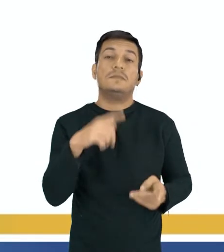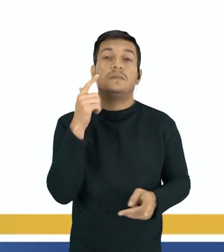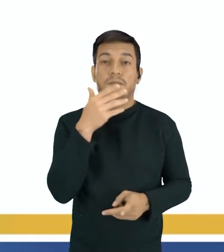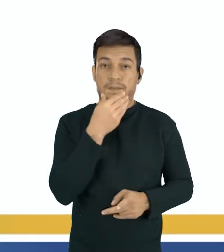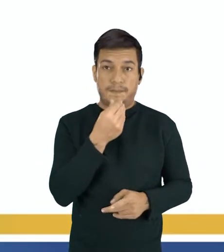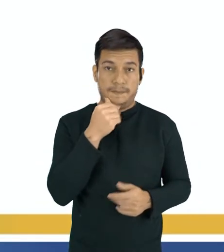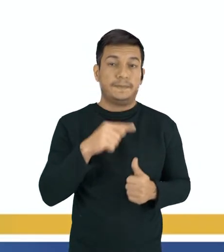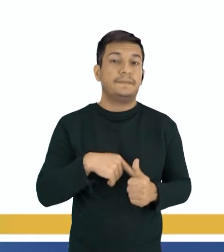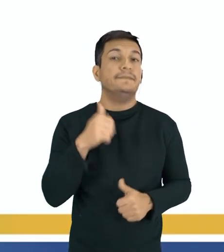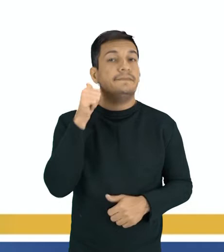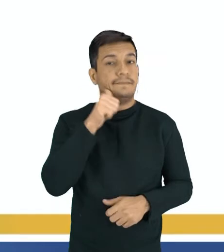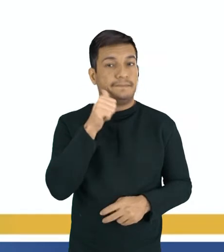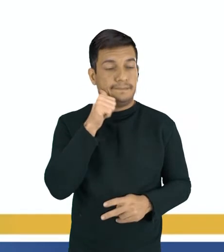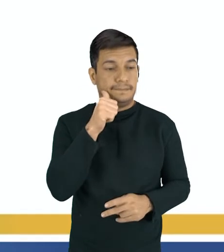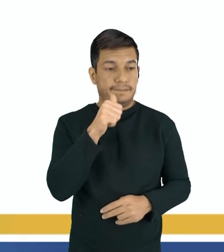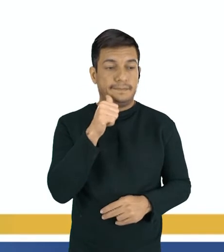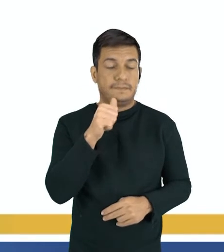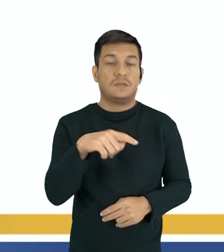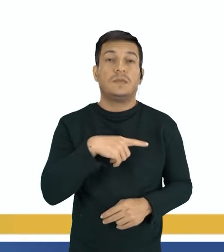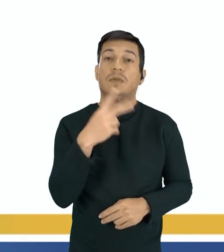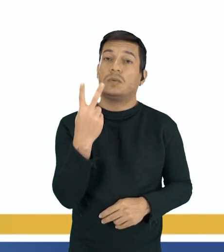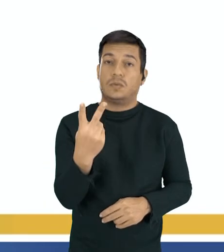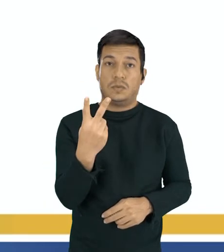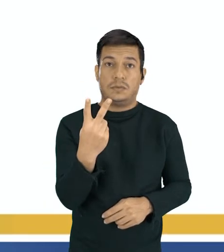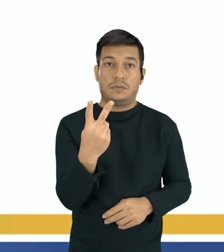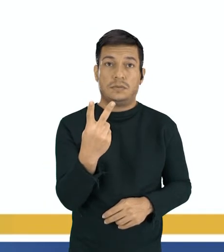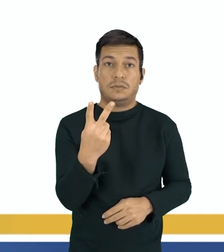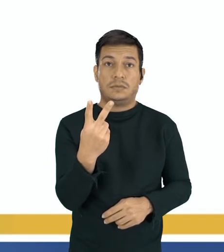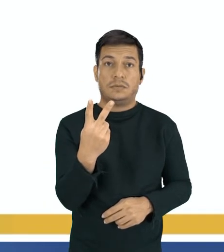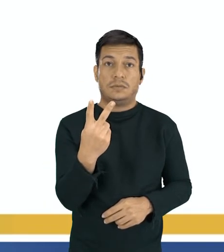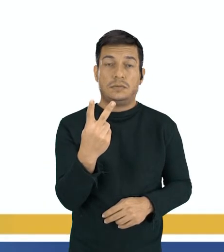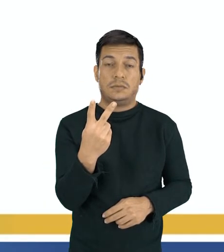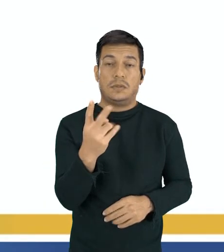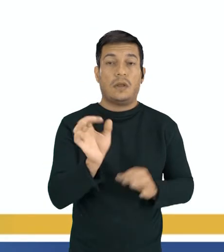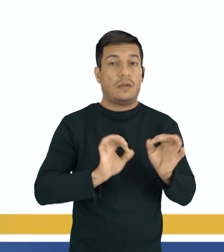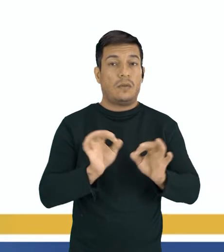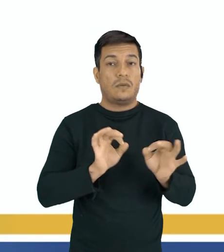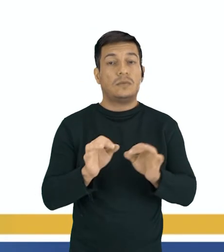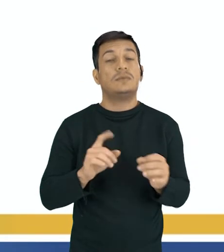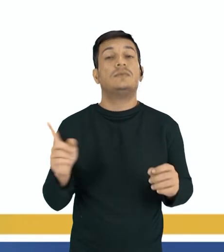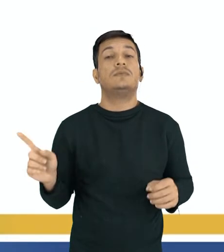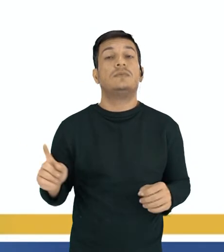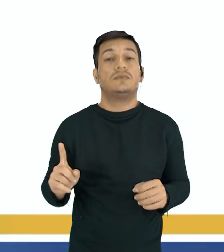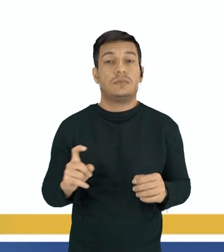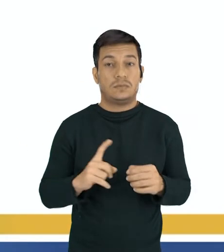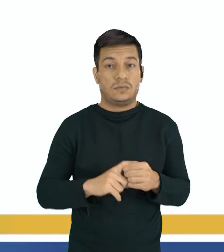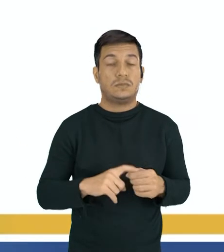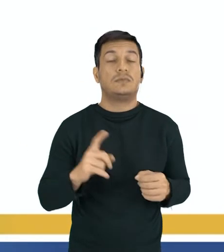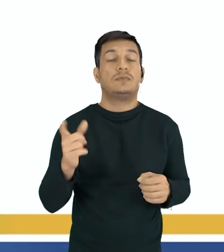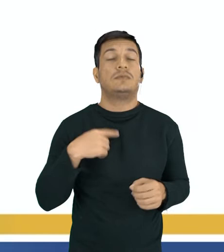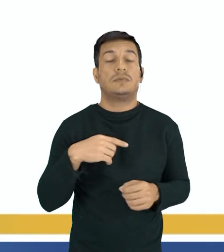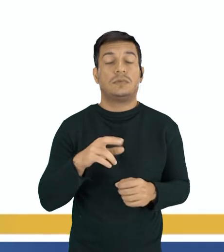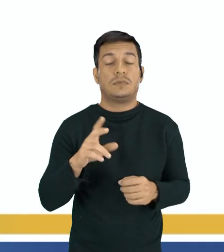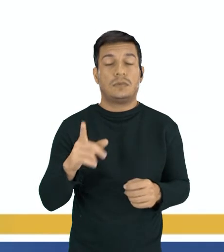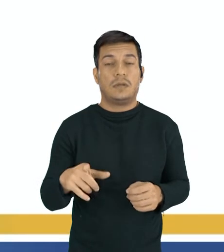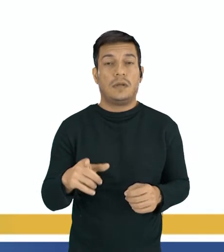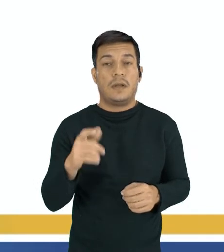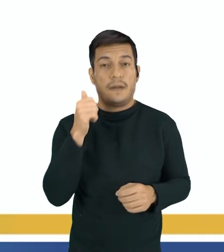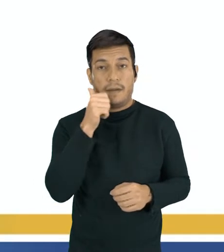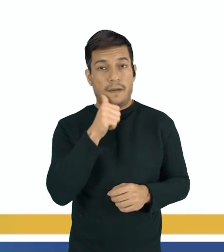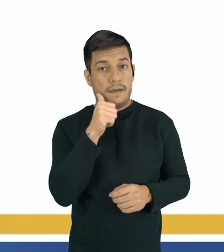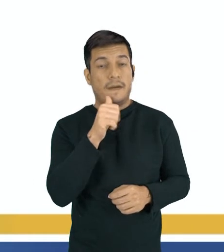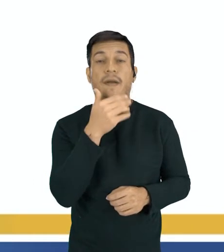masculino e feminino. Nós vamos ter dois indivíduos formando estruturas reprodutivas diferentes, gametas masculinos e